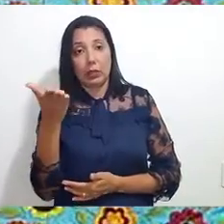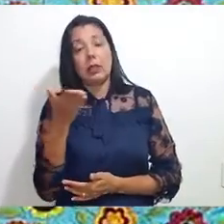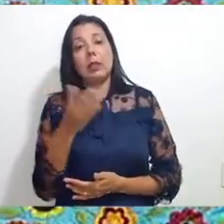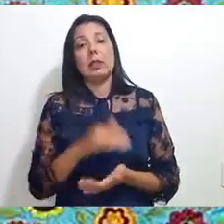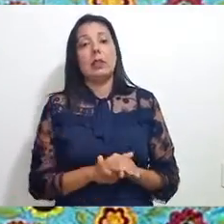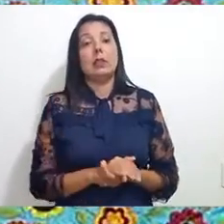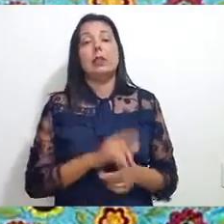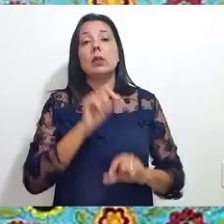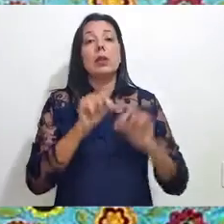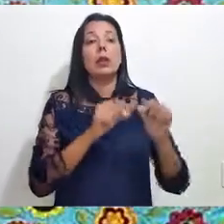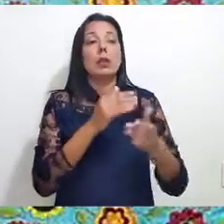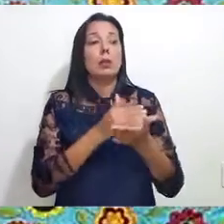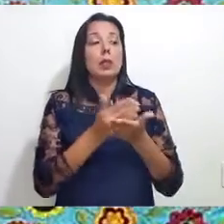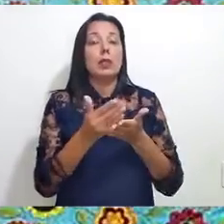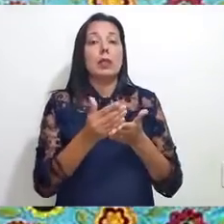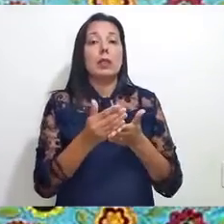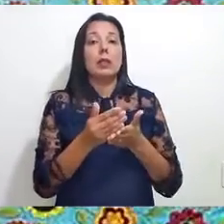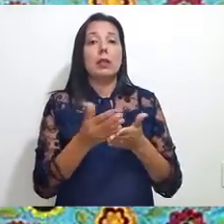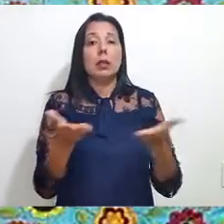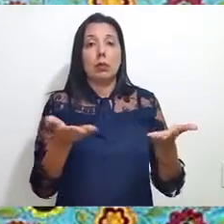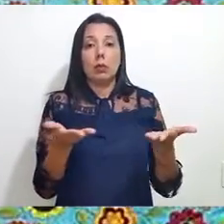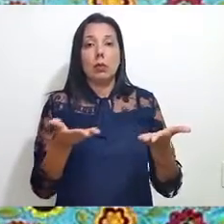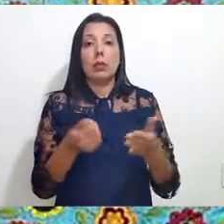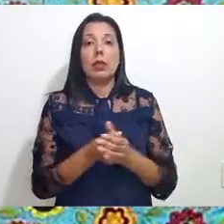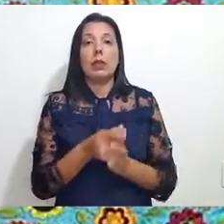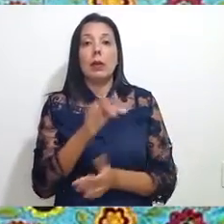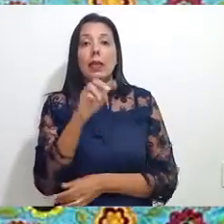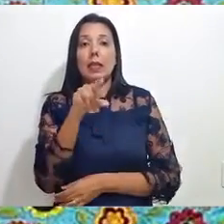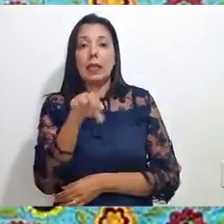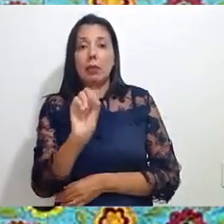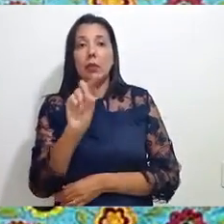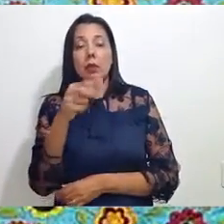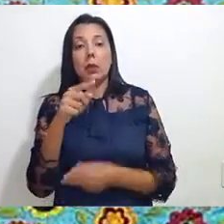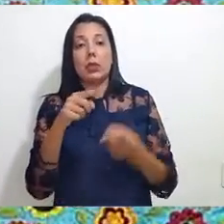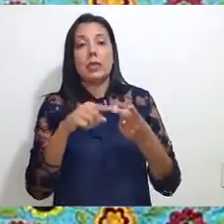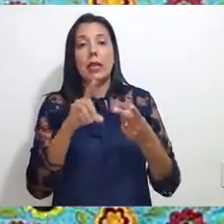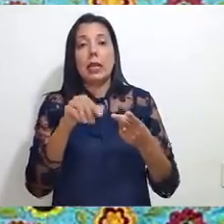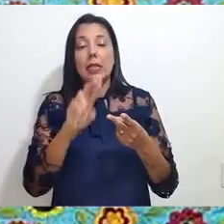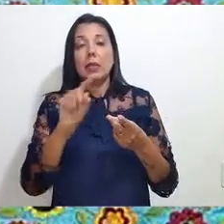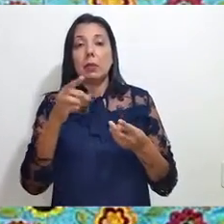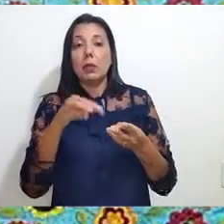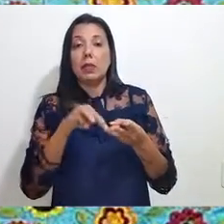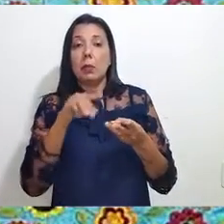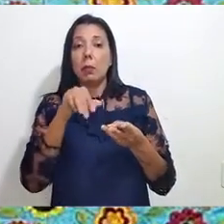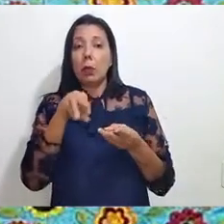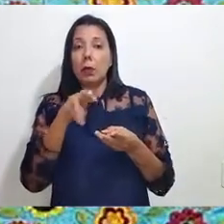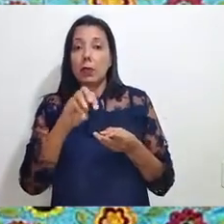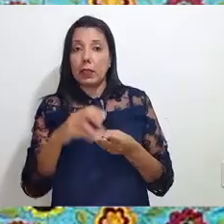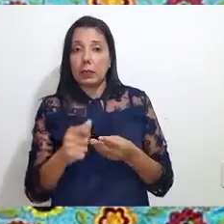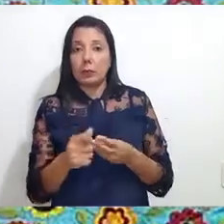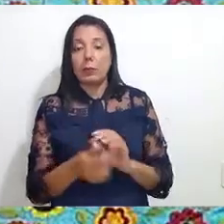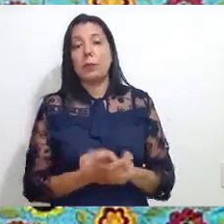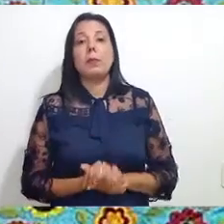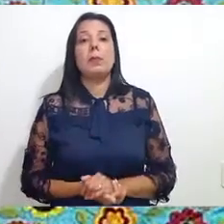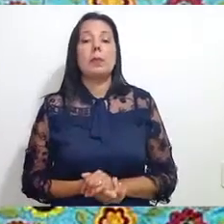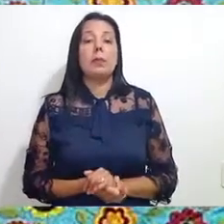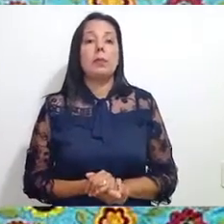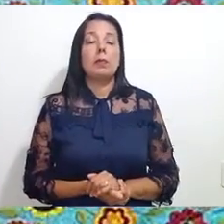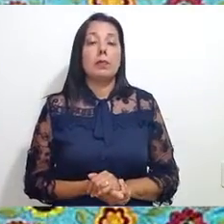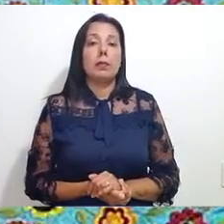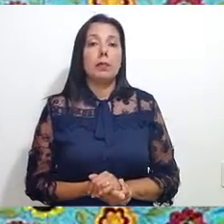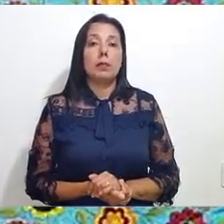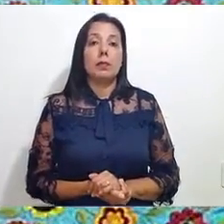fala em ideologia de gênero, não é ideologia de gênero, a gente tem que respeitar, né, os corpos das crianças, os seus